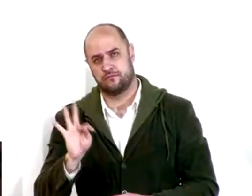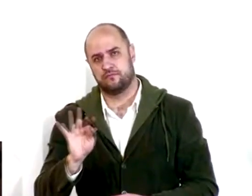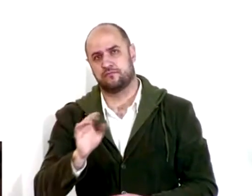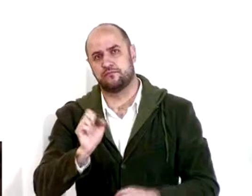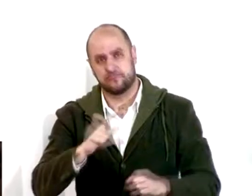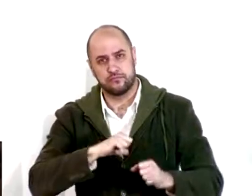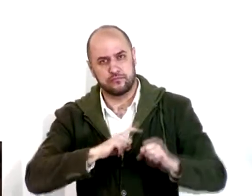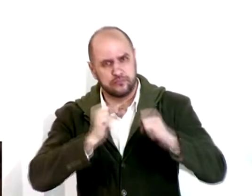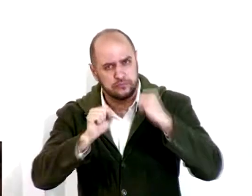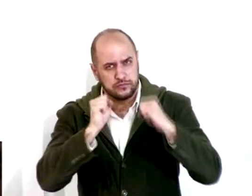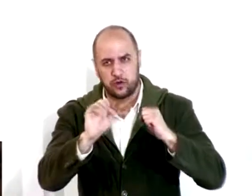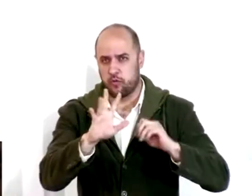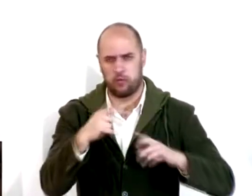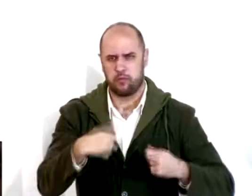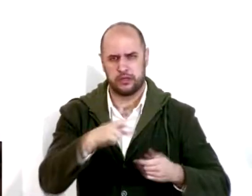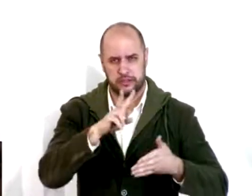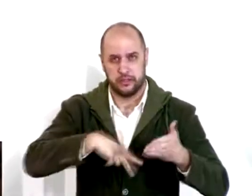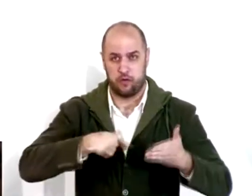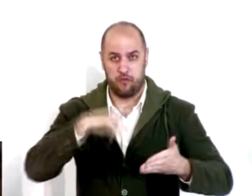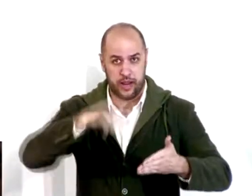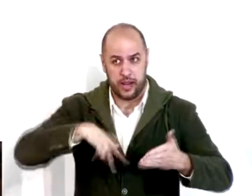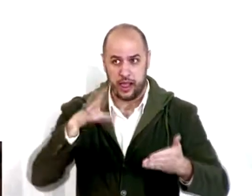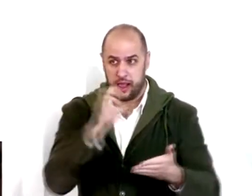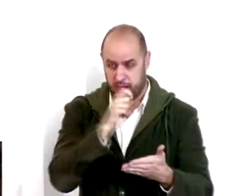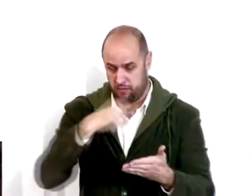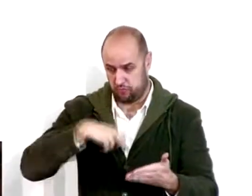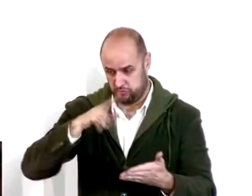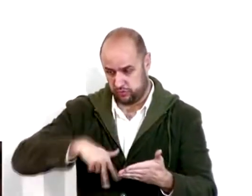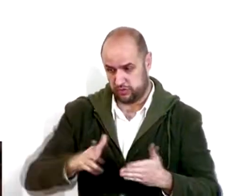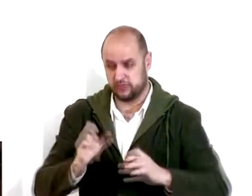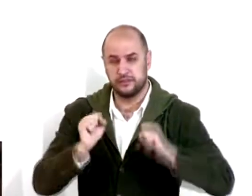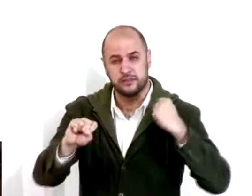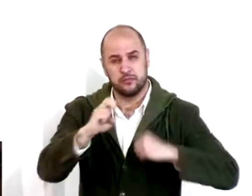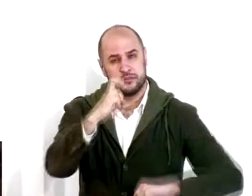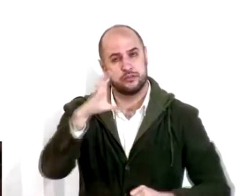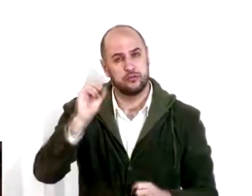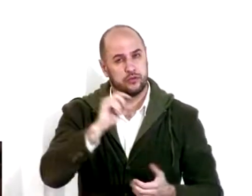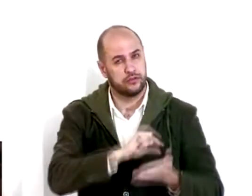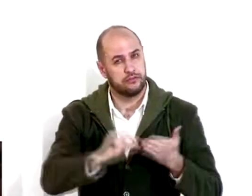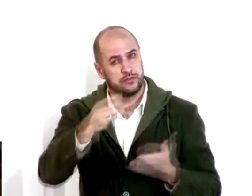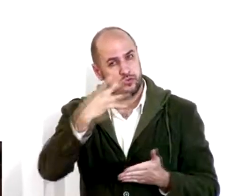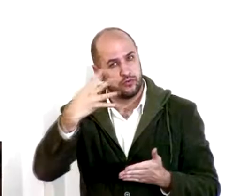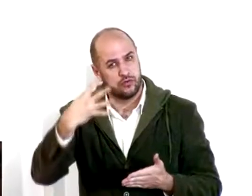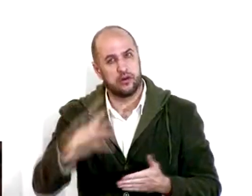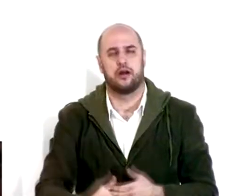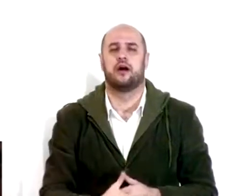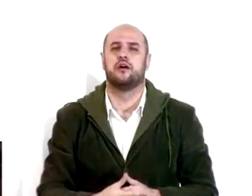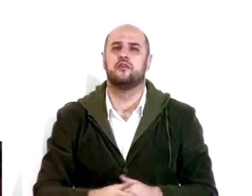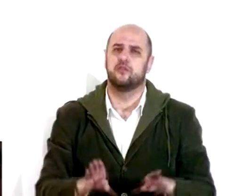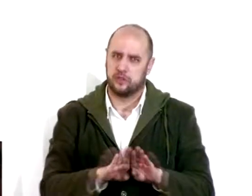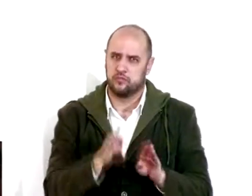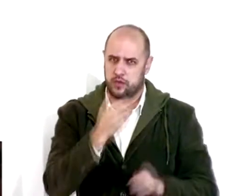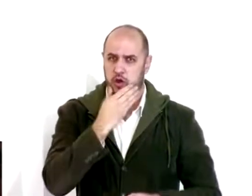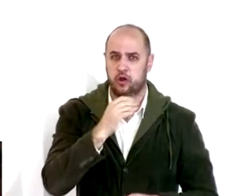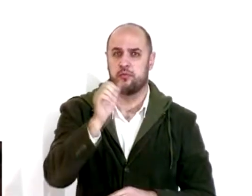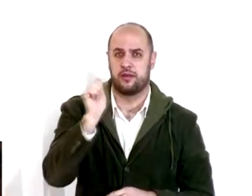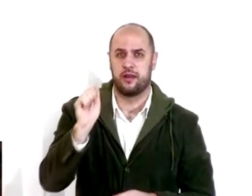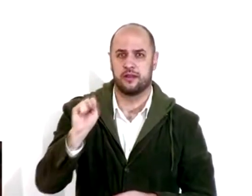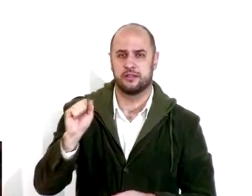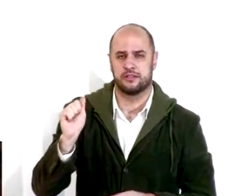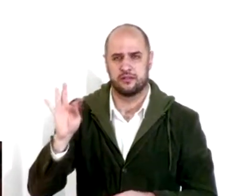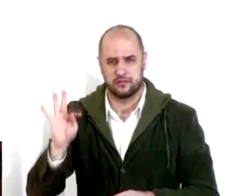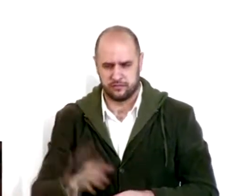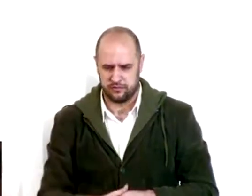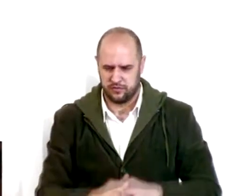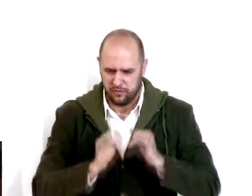não precisa abrir, mas eu lerei. Salmo 50, verso 4, que é atribuído a ele, nos diz: intima